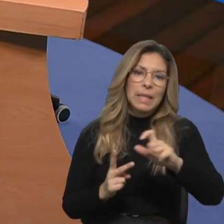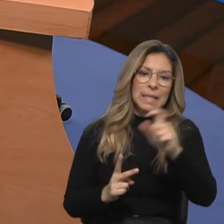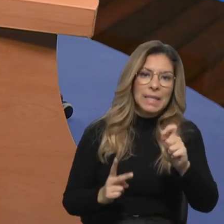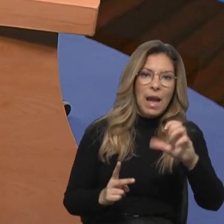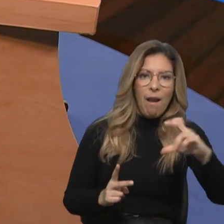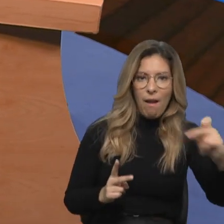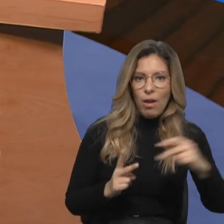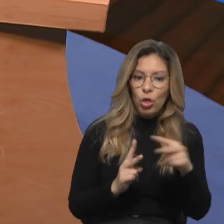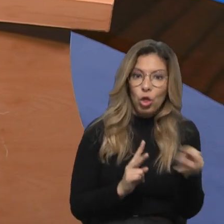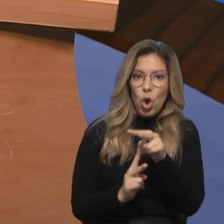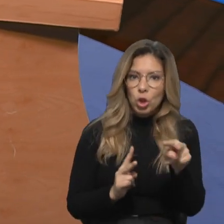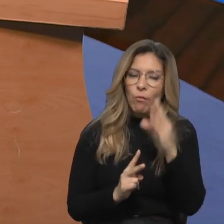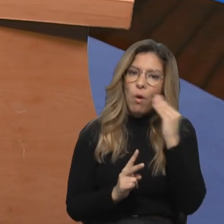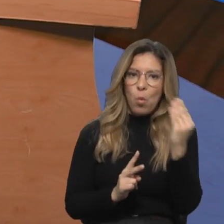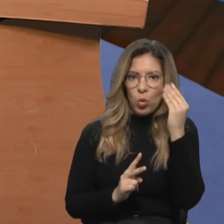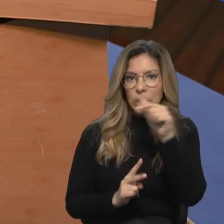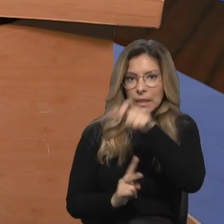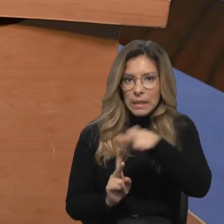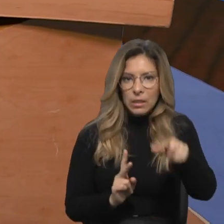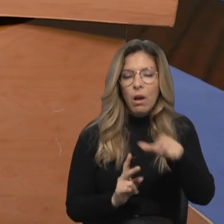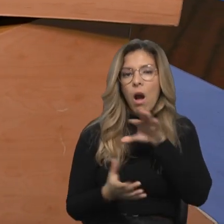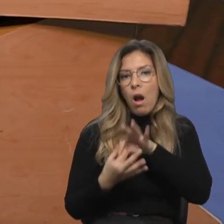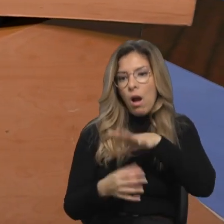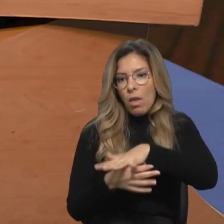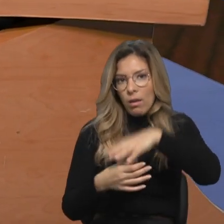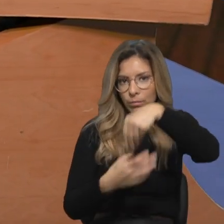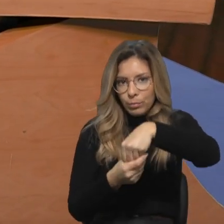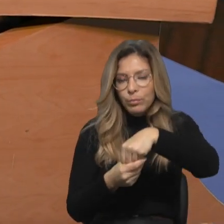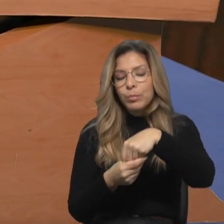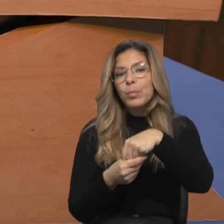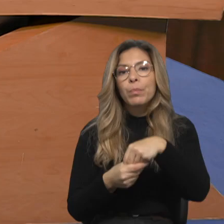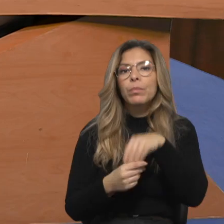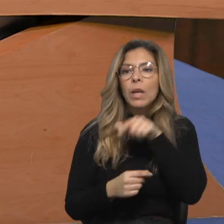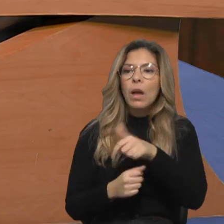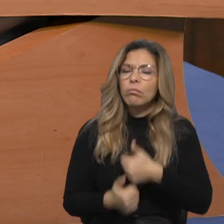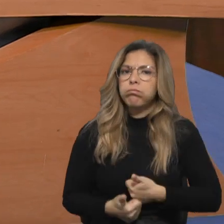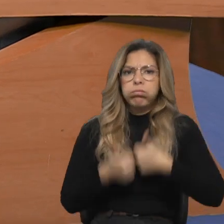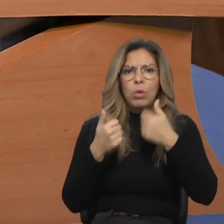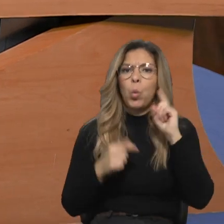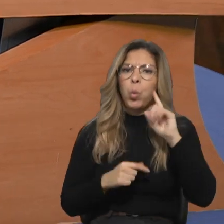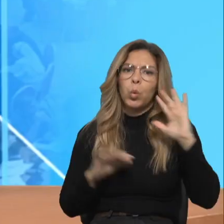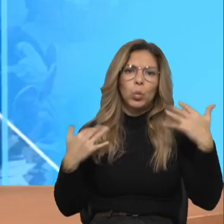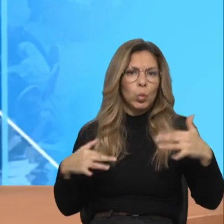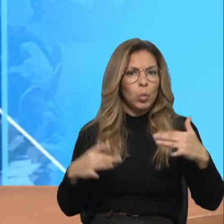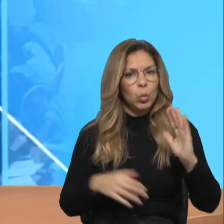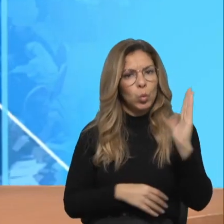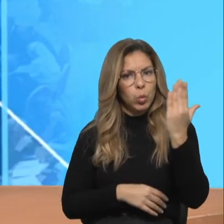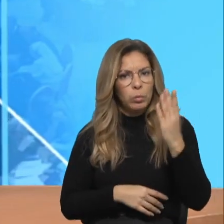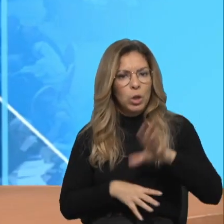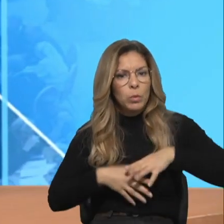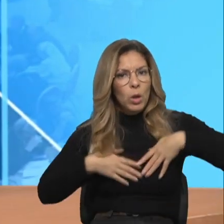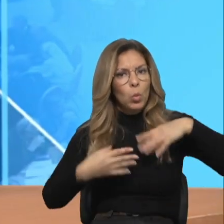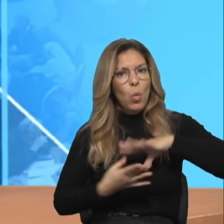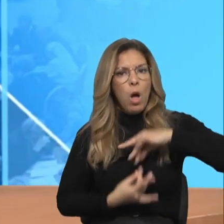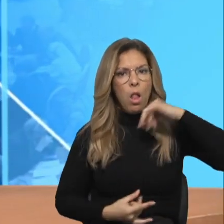sonham uma obra que se enquadra naquilo que um dos pilares da nossa espiritualidade dominicana